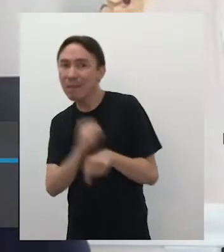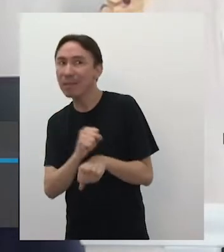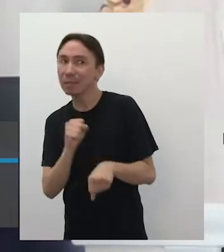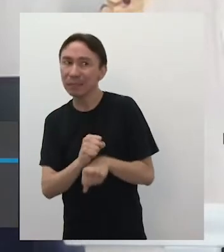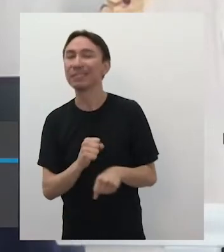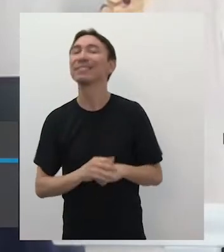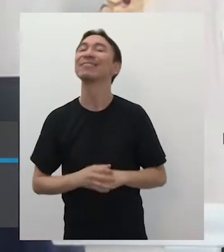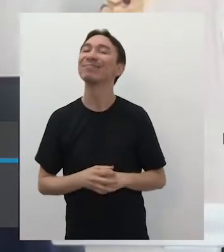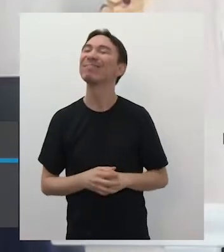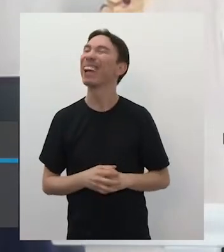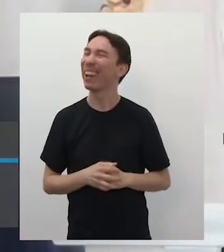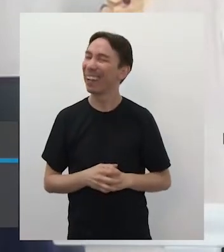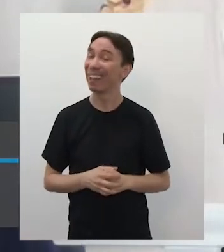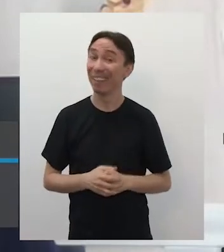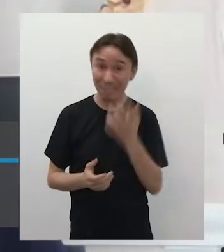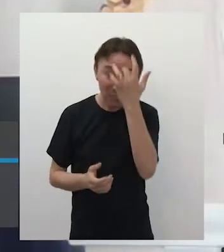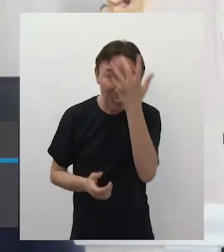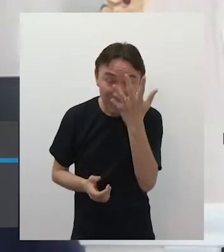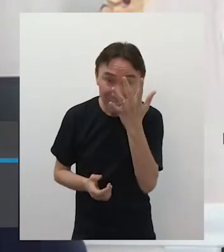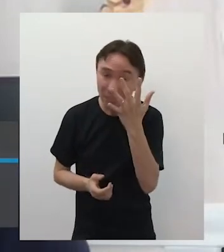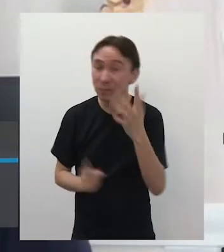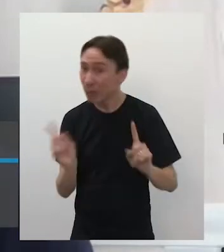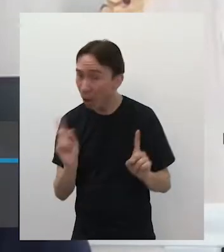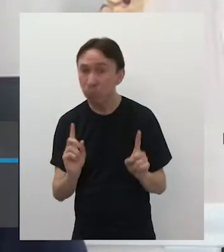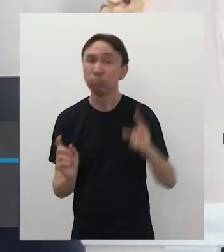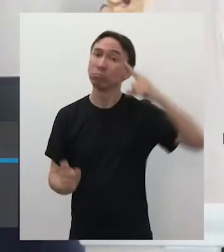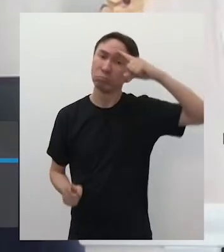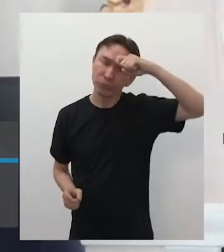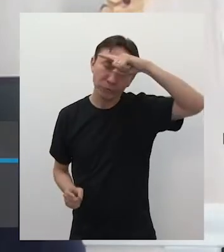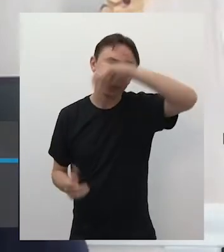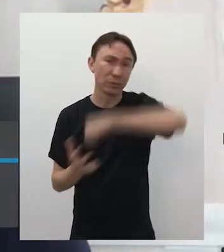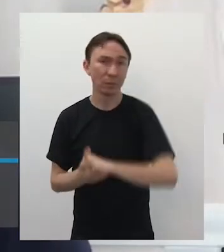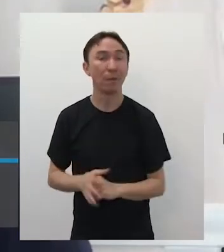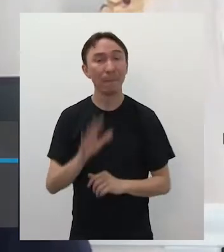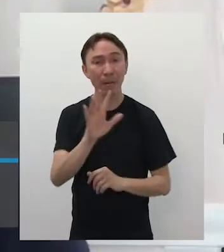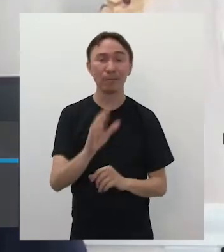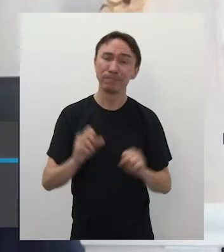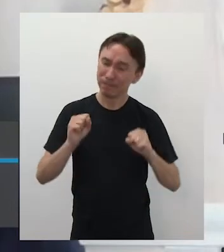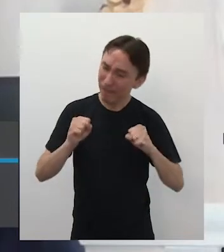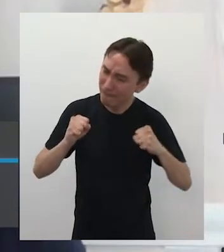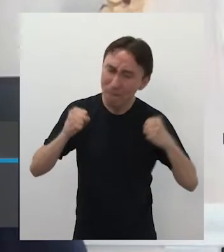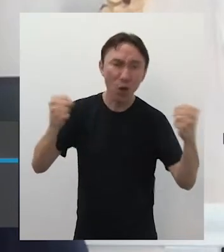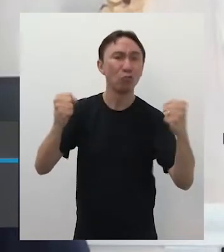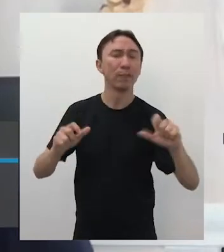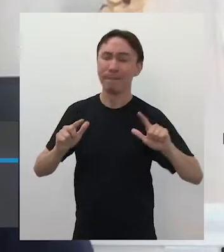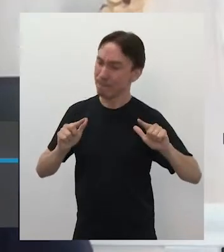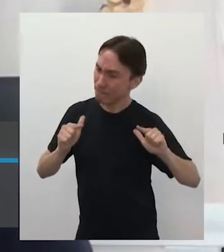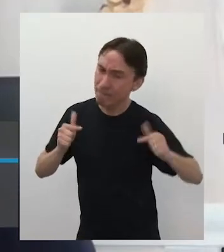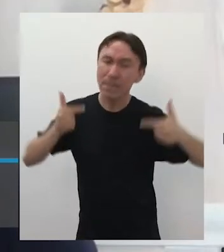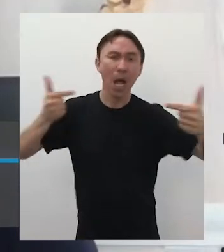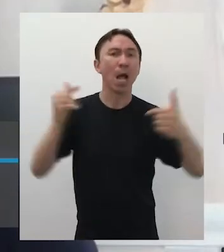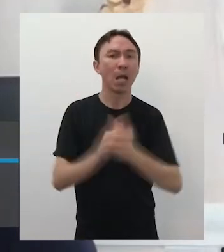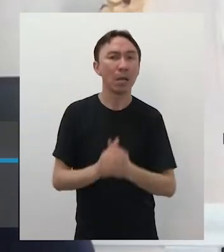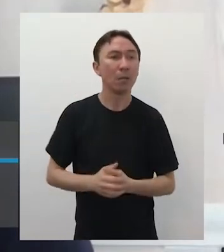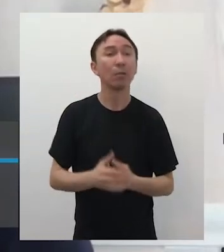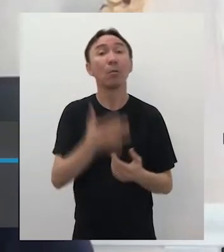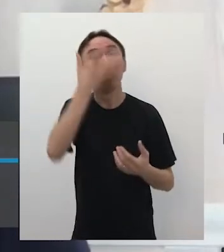também faço aulas ao vivo com os meus queridos alunos que estão lá me esperando